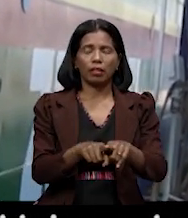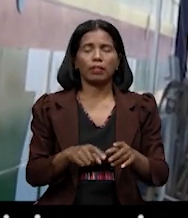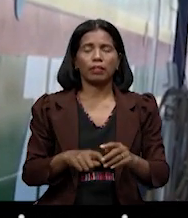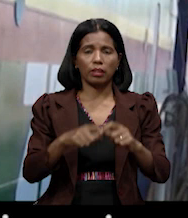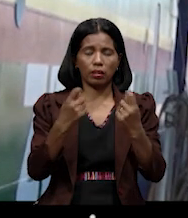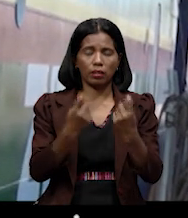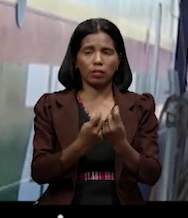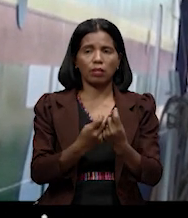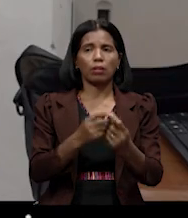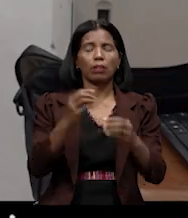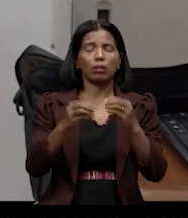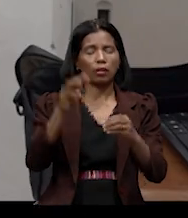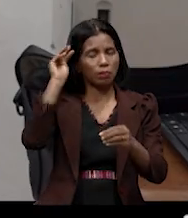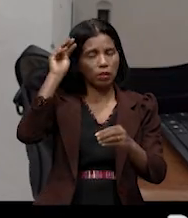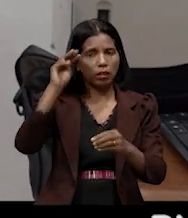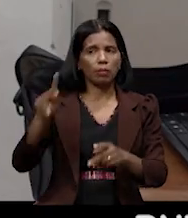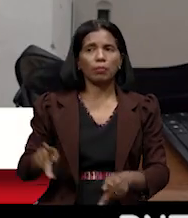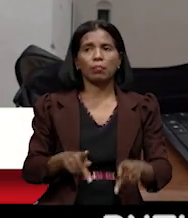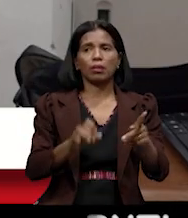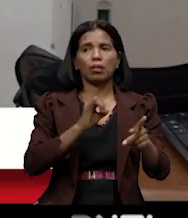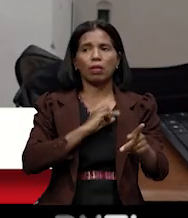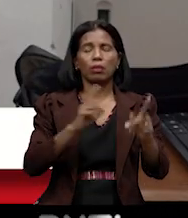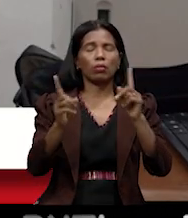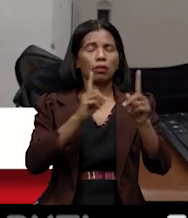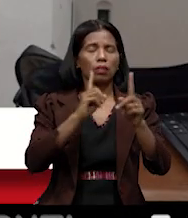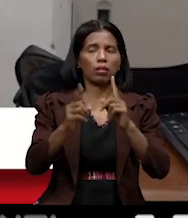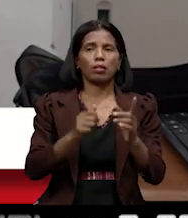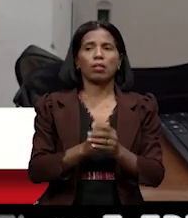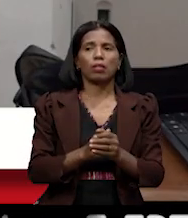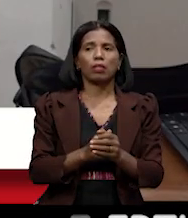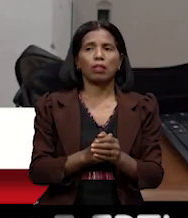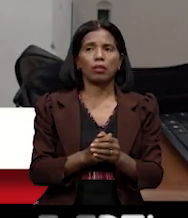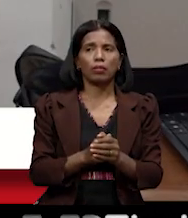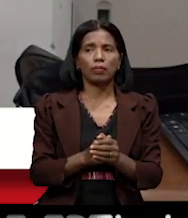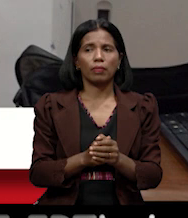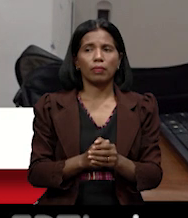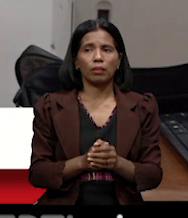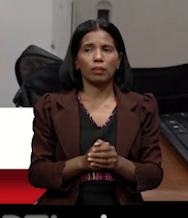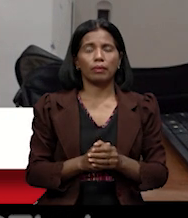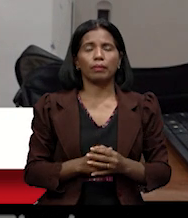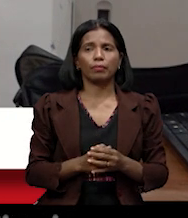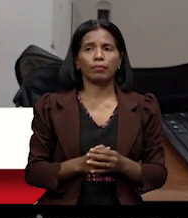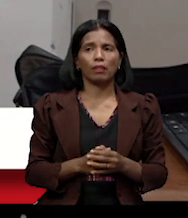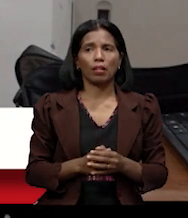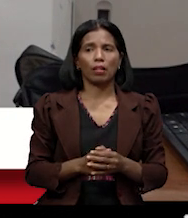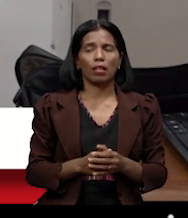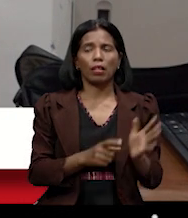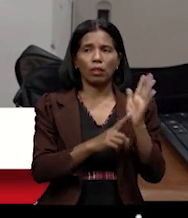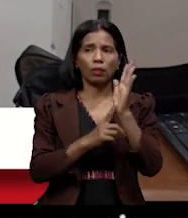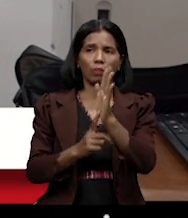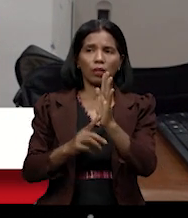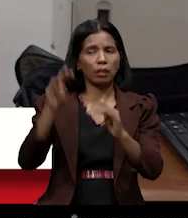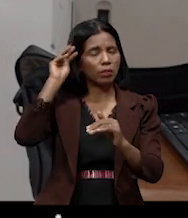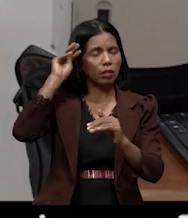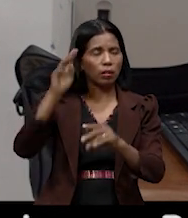penal, Ministério Público, que colei o nome do Ministério Público, se nessa quase jogador, vai ao Ministério Público, nessa